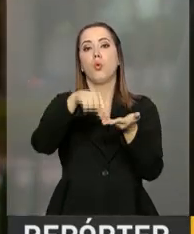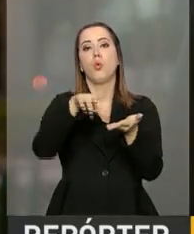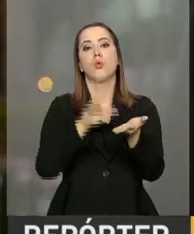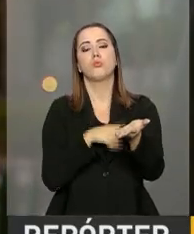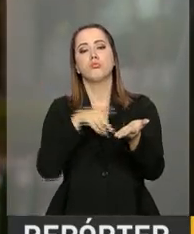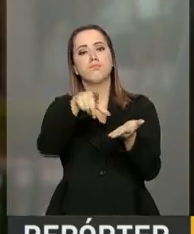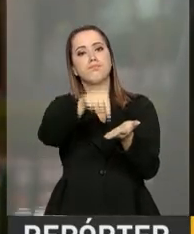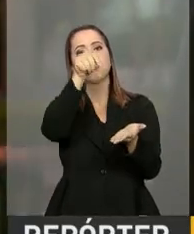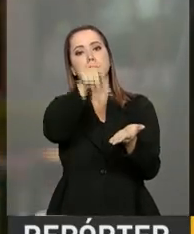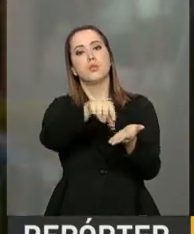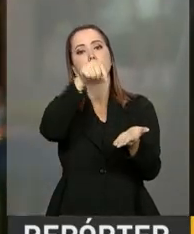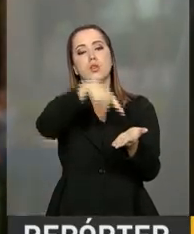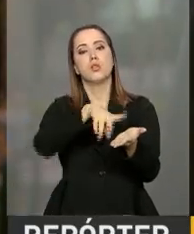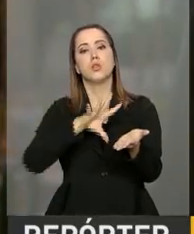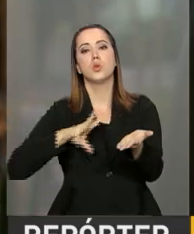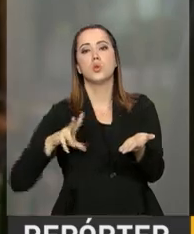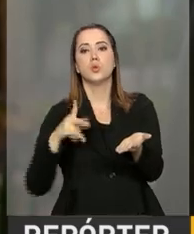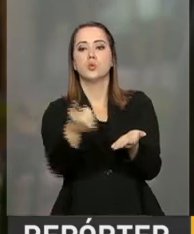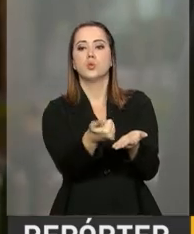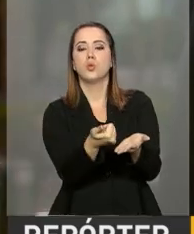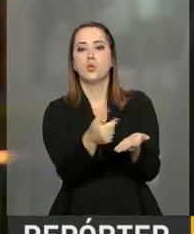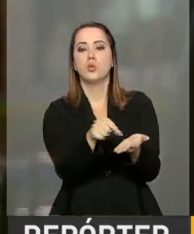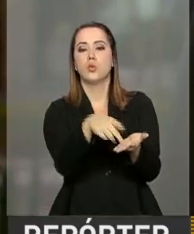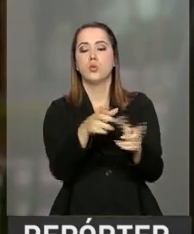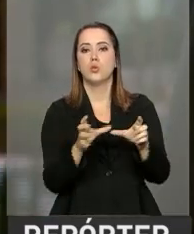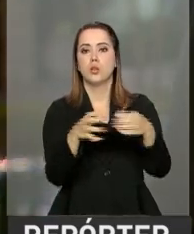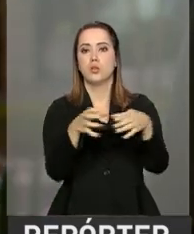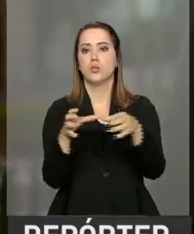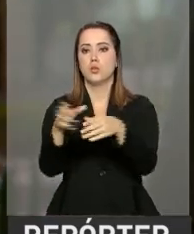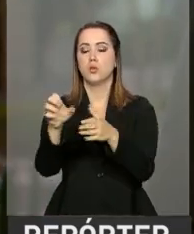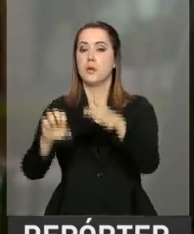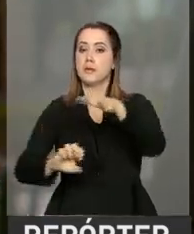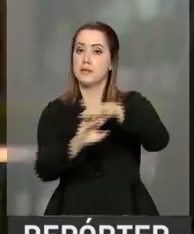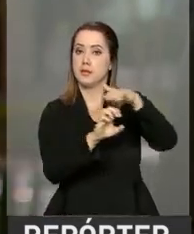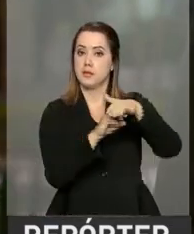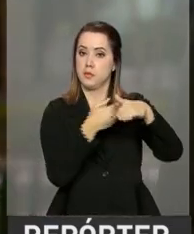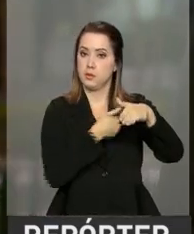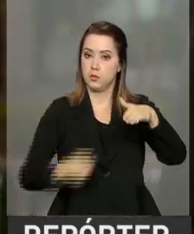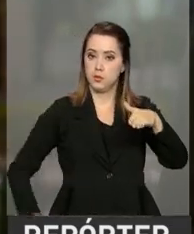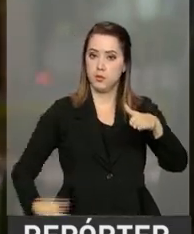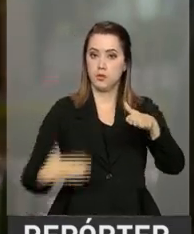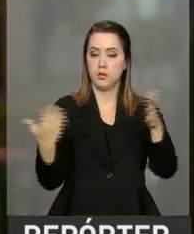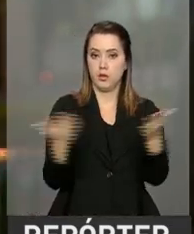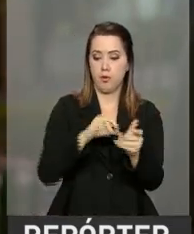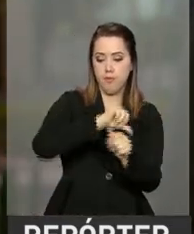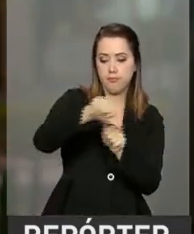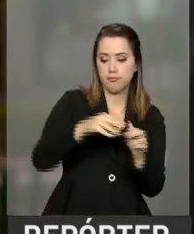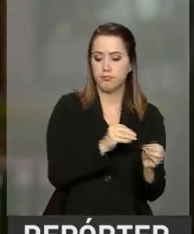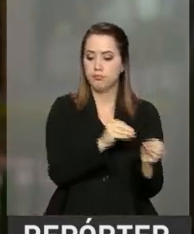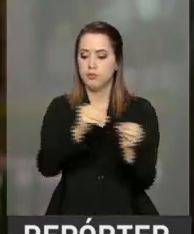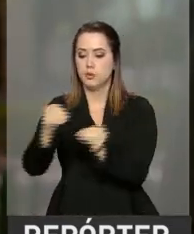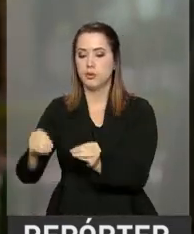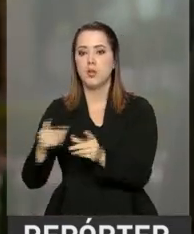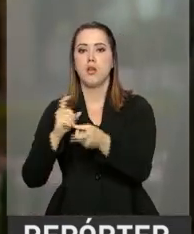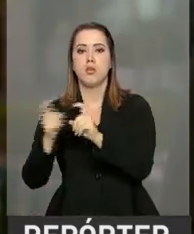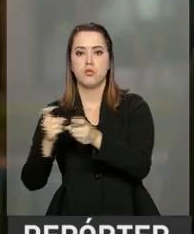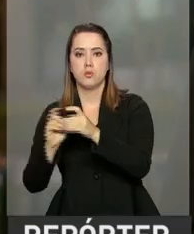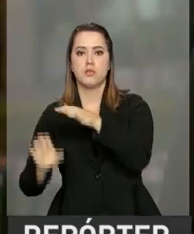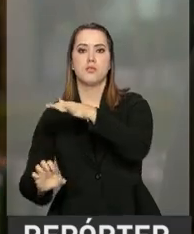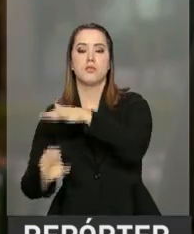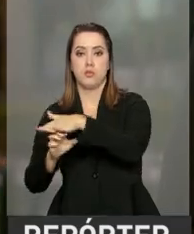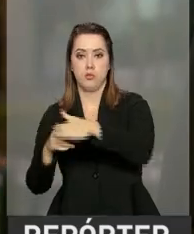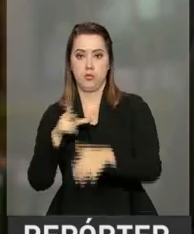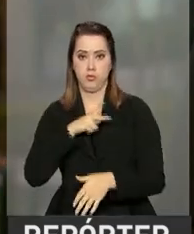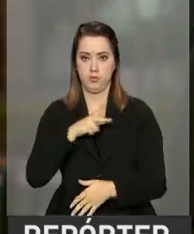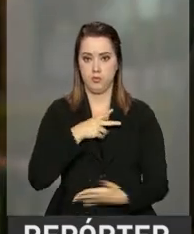infraestrutura que vão passar para as mãos da iniciativa privada o presidente Michel Temer vai ter a Palavra Final A ideia